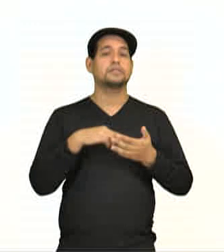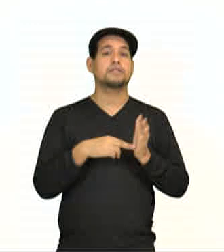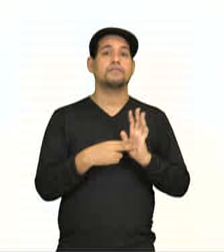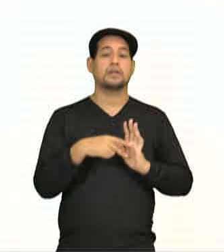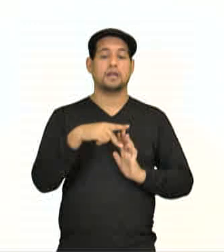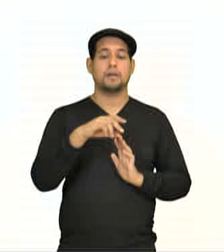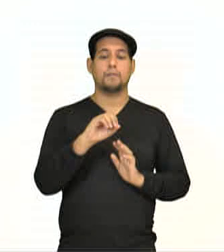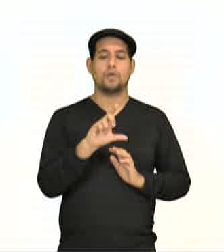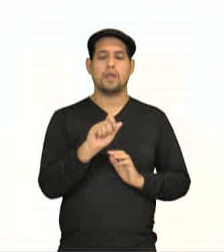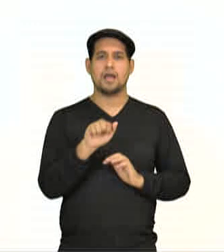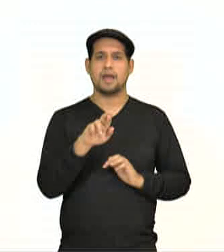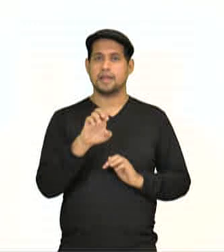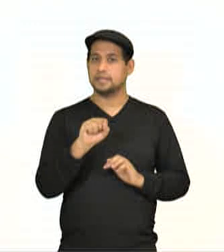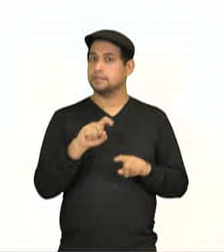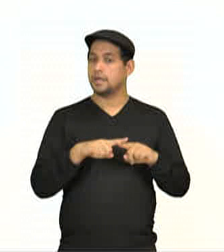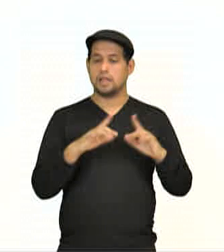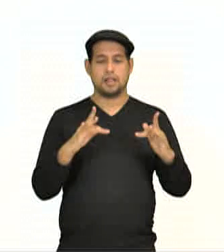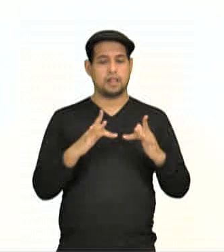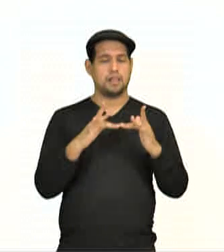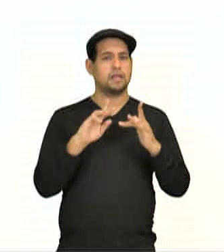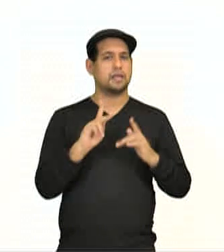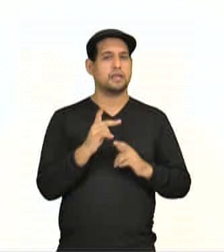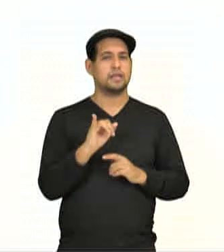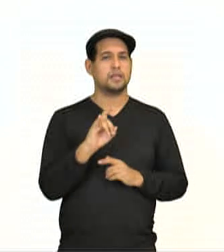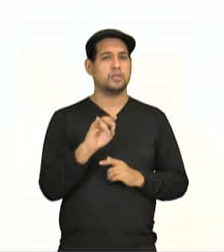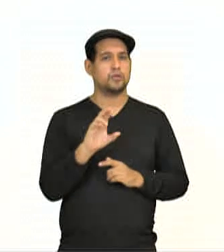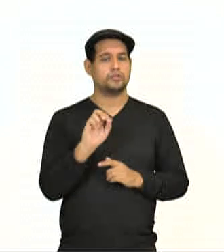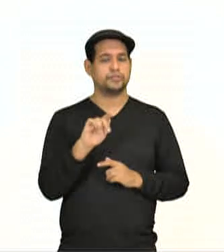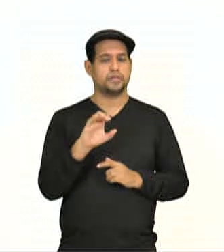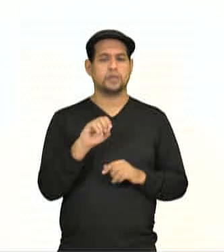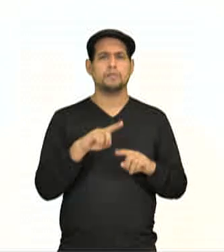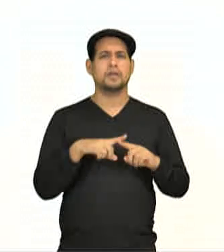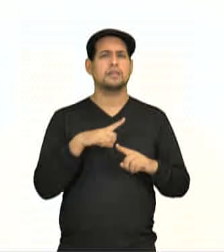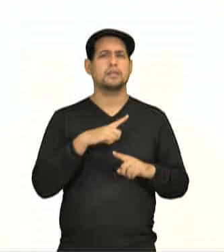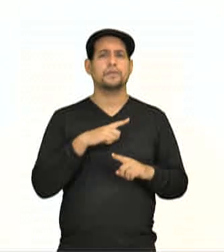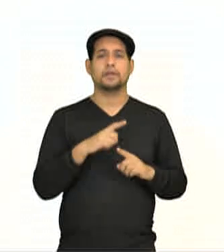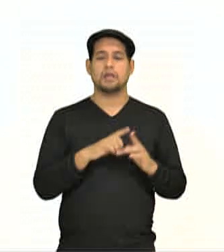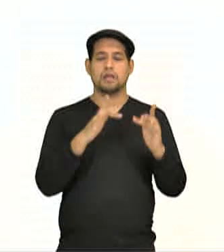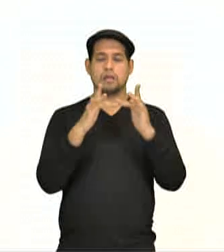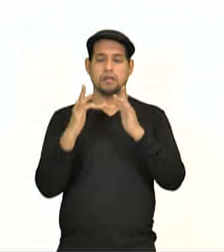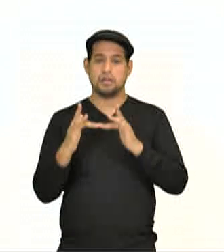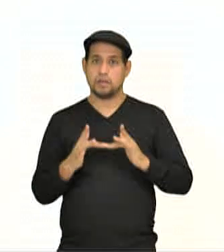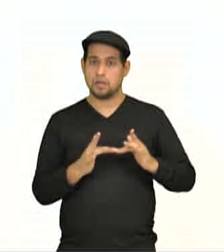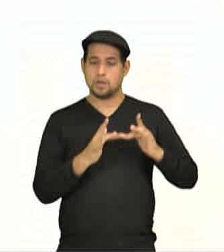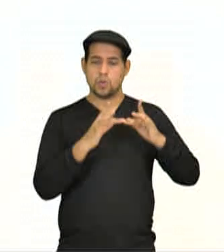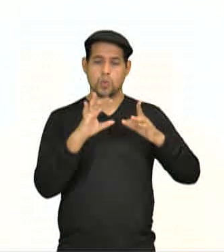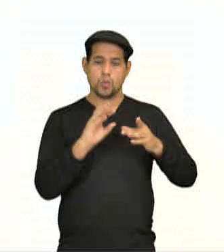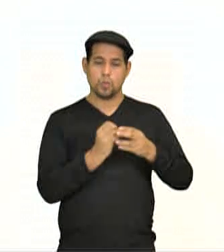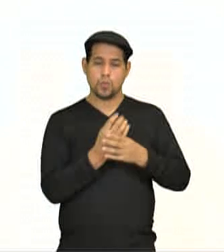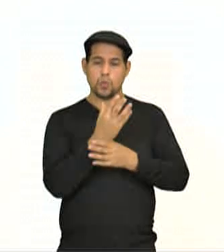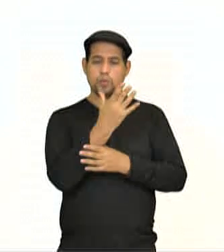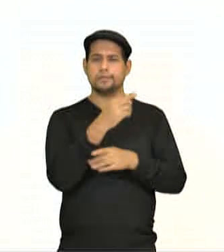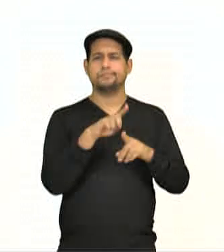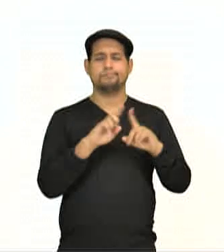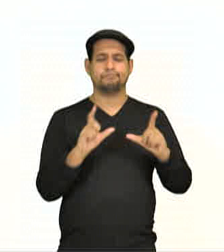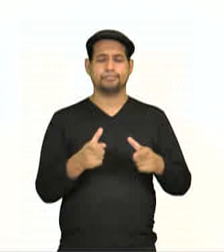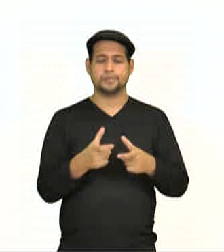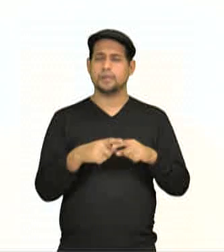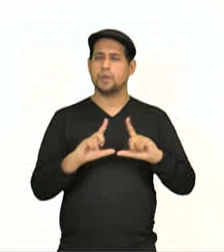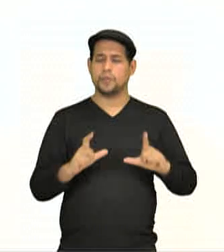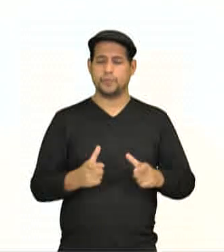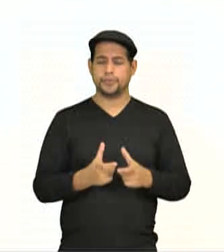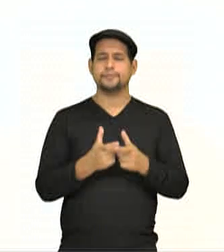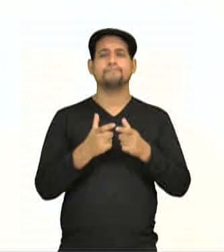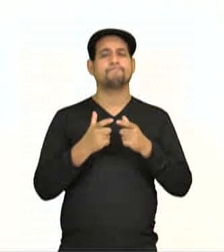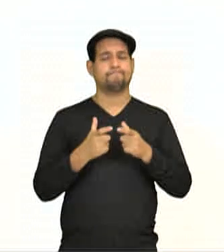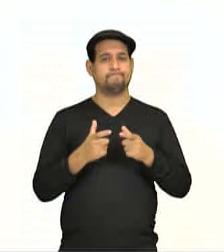mas não fazem ligações de hidrogênio. Assim sendo, possuem ponto de fusão e ebulição baixos, mais baixos